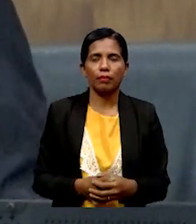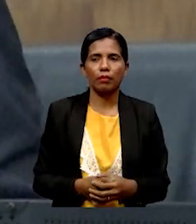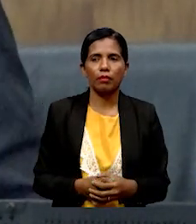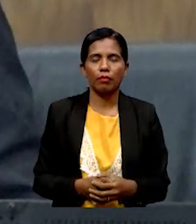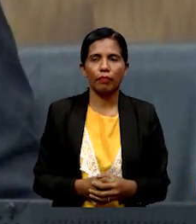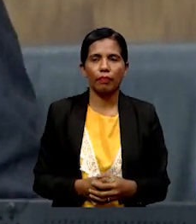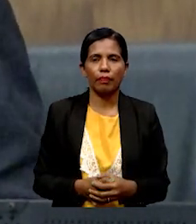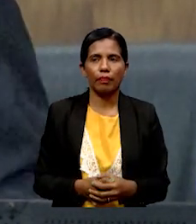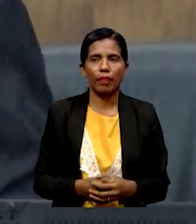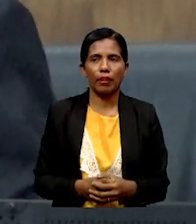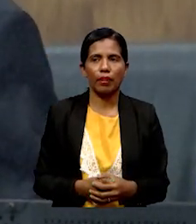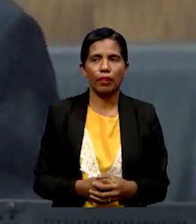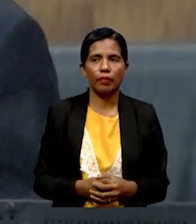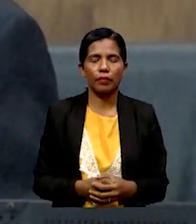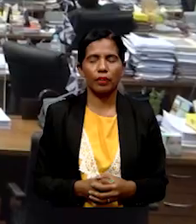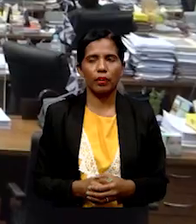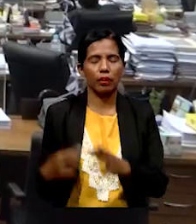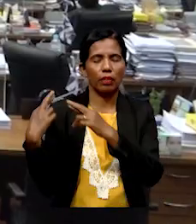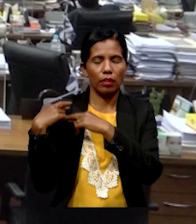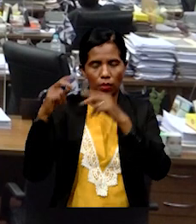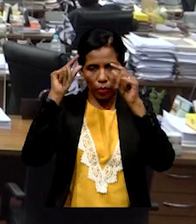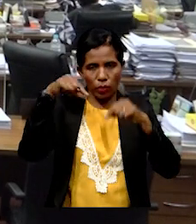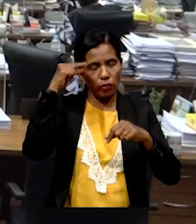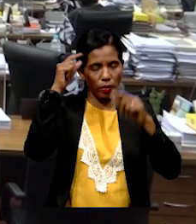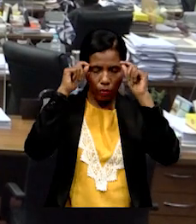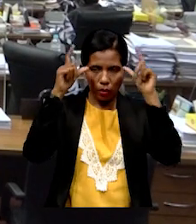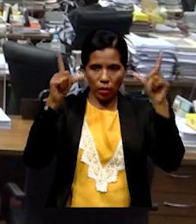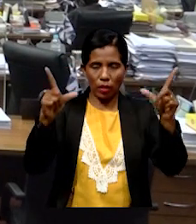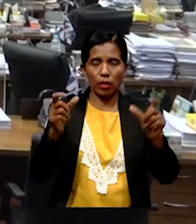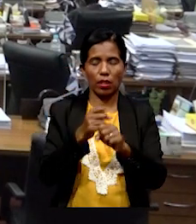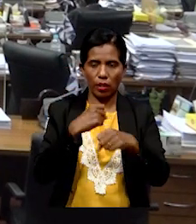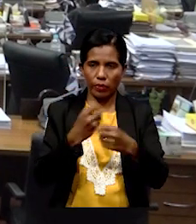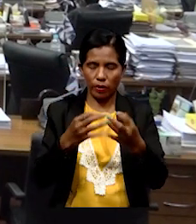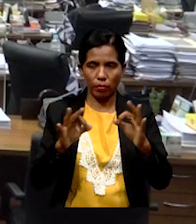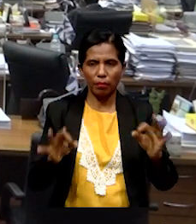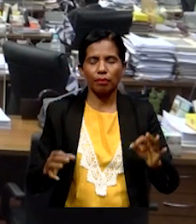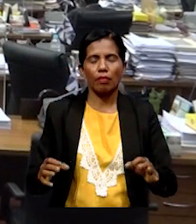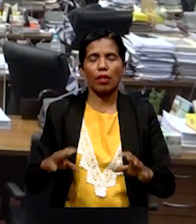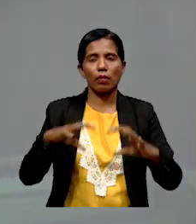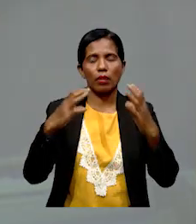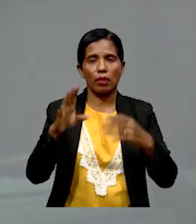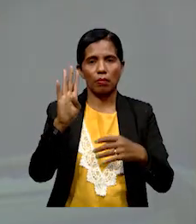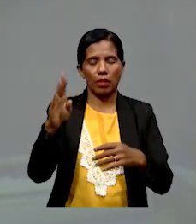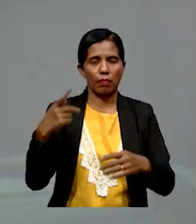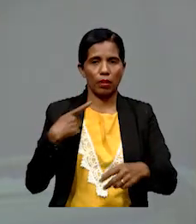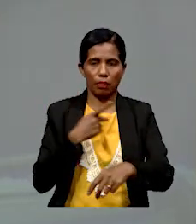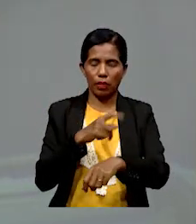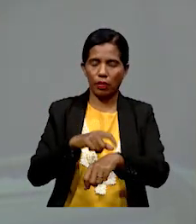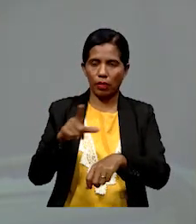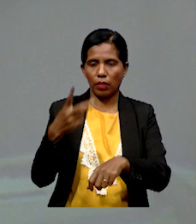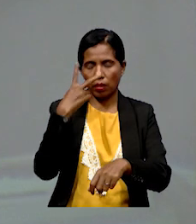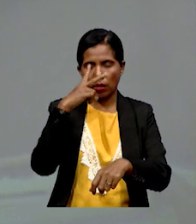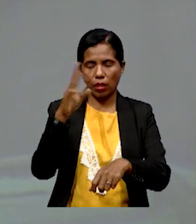NB, governo Timor-Leste, Holatiana. Nunemos presidente e comissão B, Parlamento Nacional, NB trata assunto